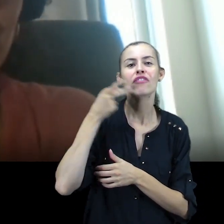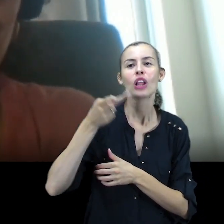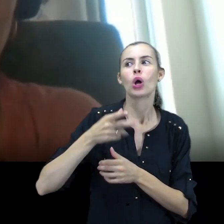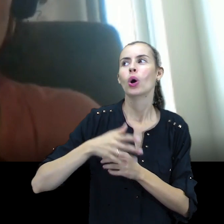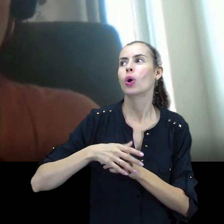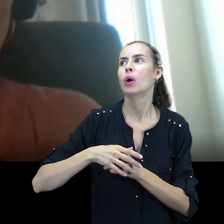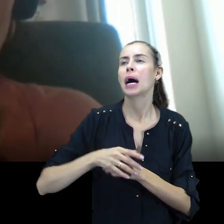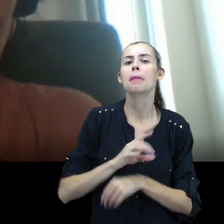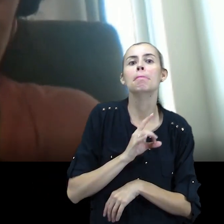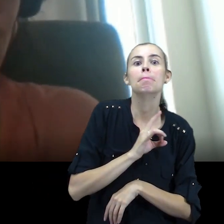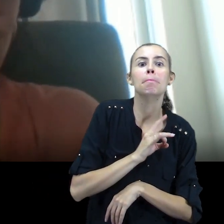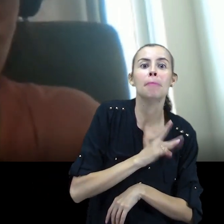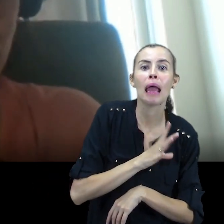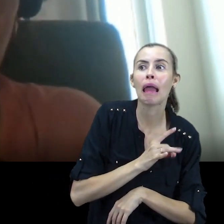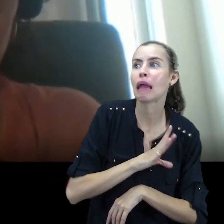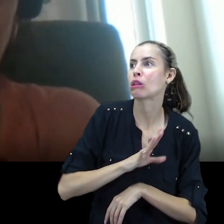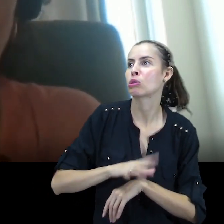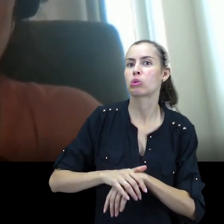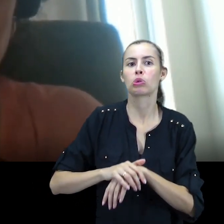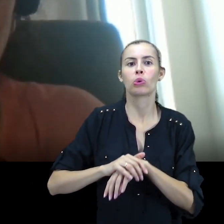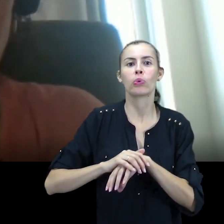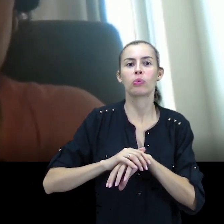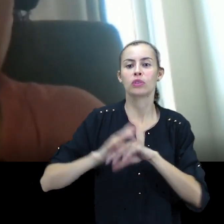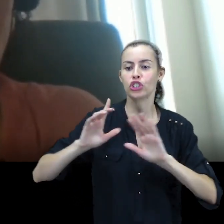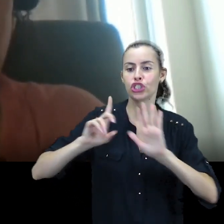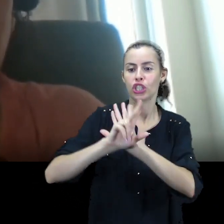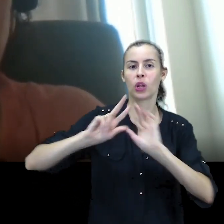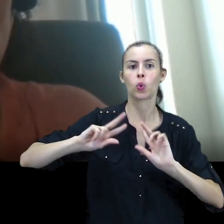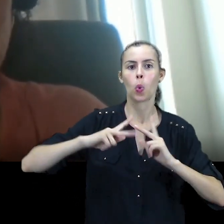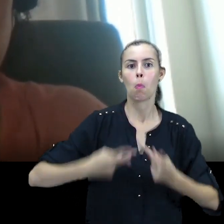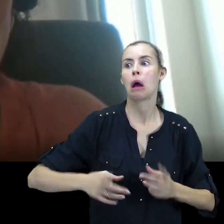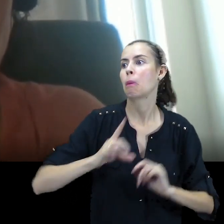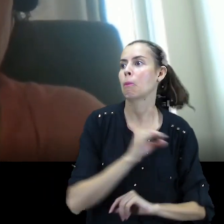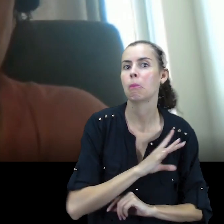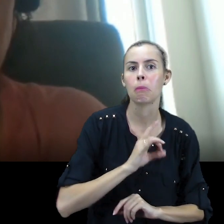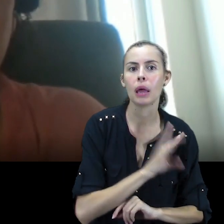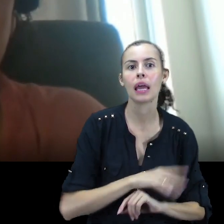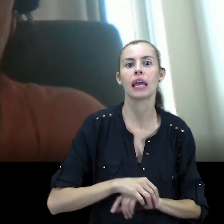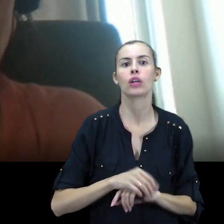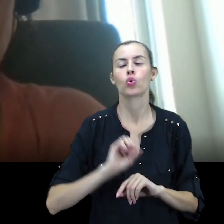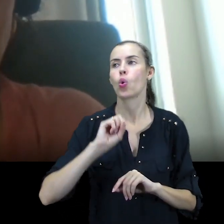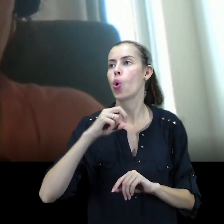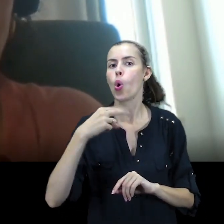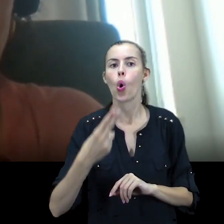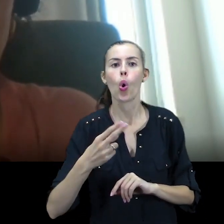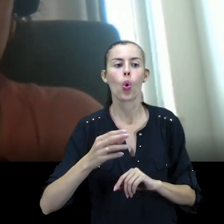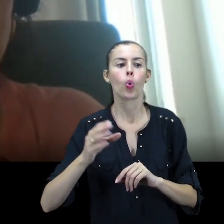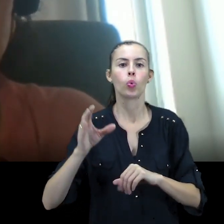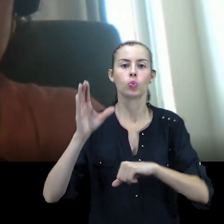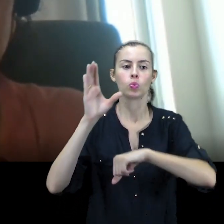para a cidadania ou cumprimento da extensão. A gente tem muito essa preocupação, e as nossas resoluções são, assim, tão